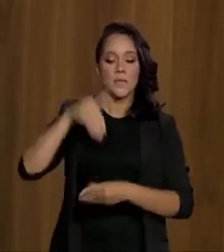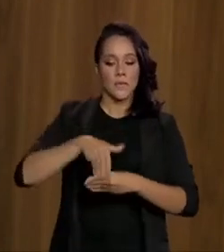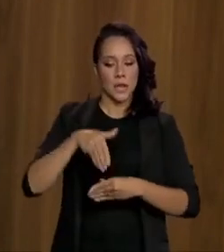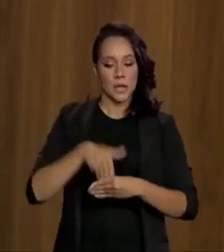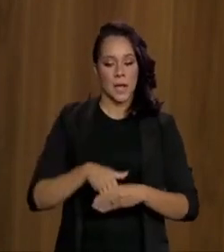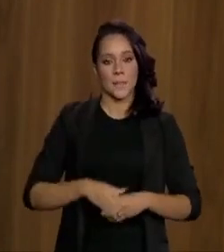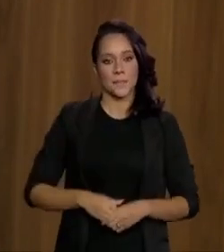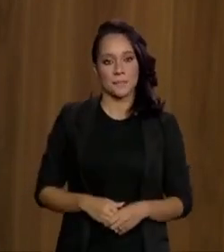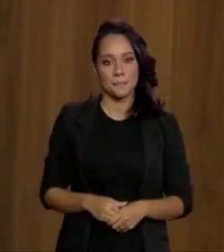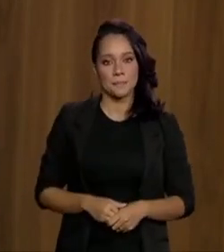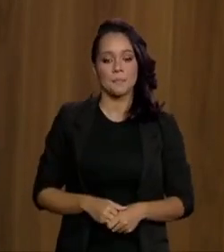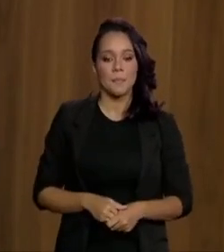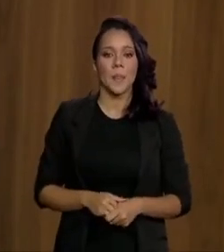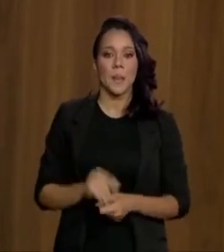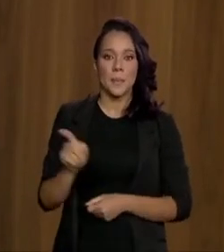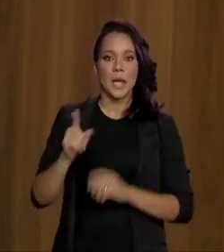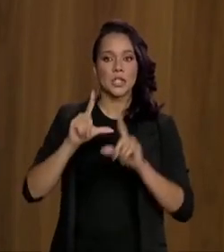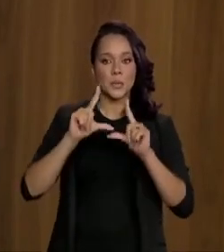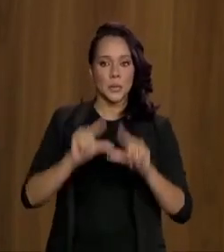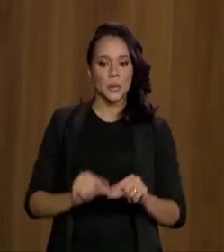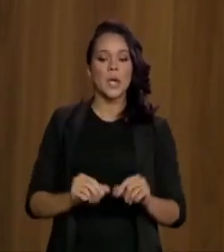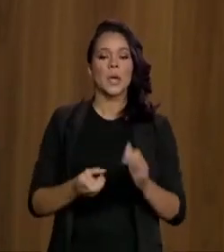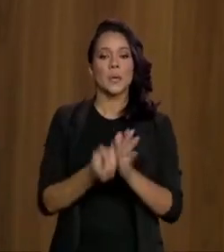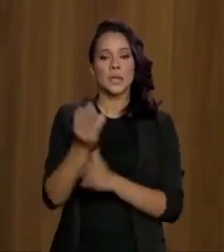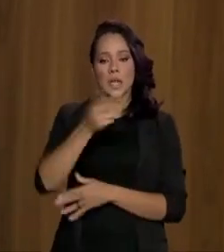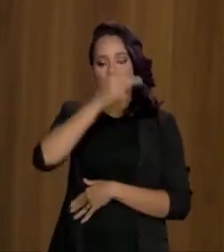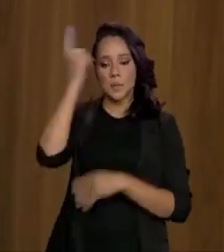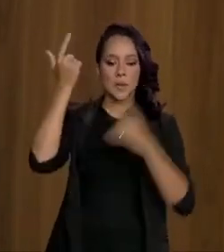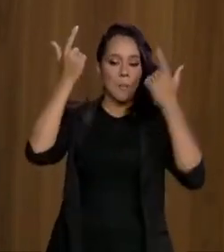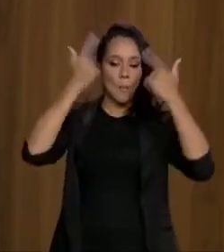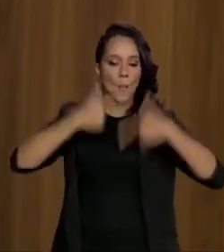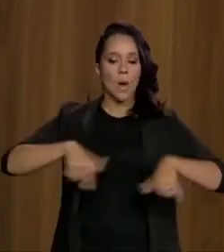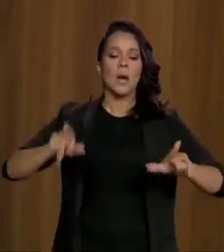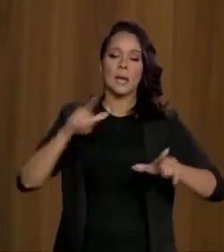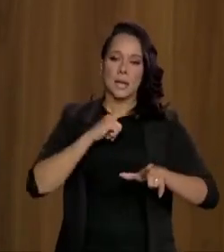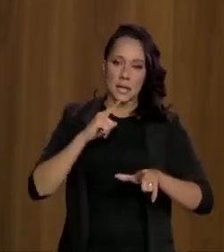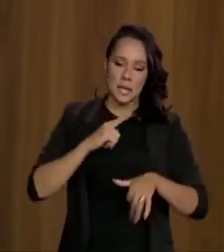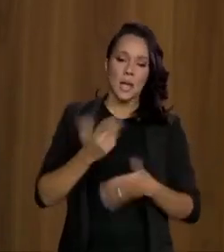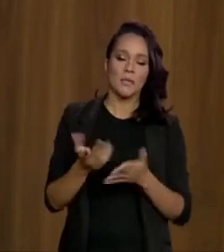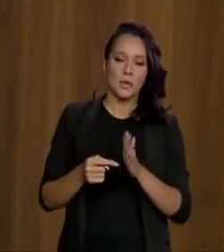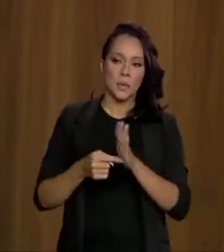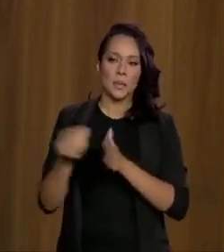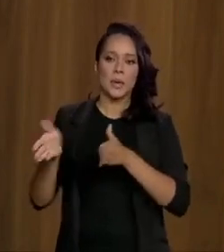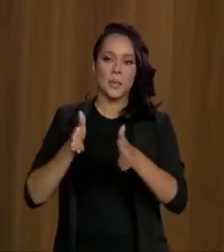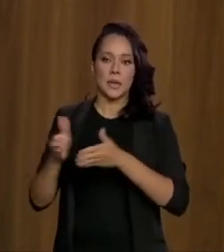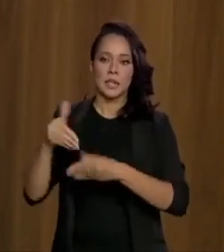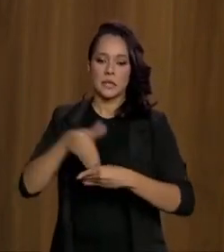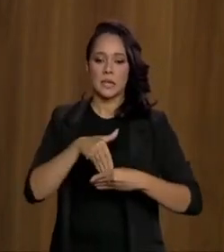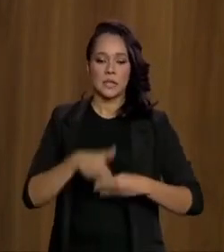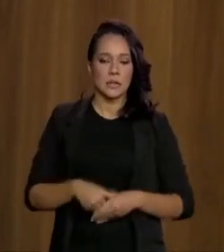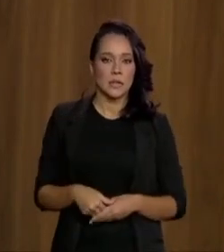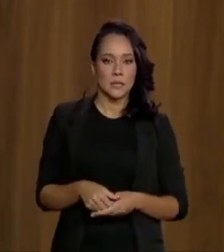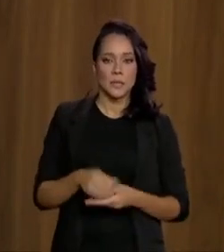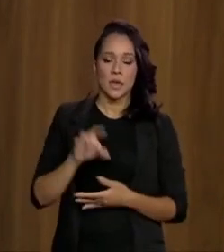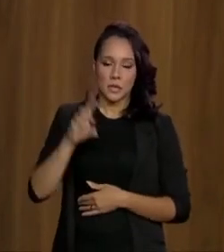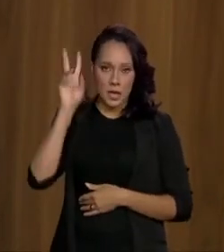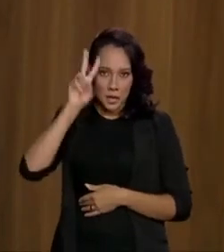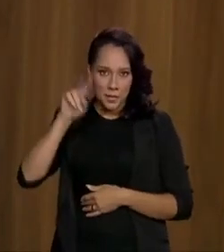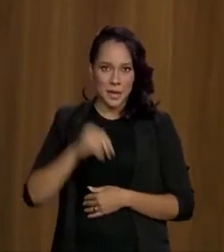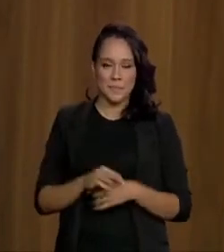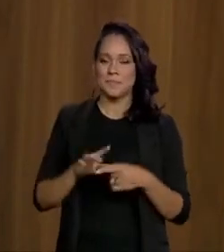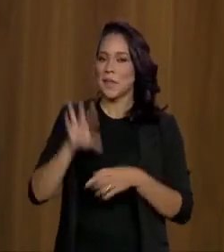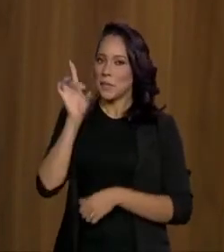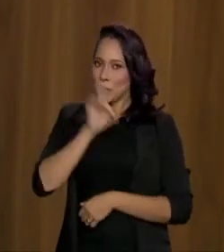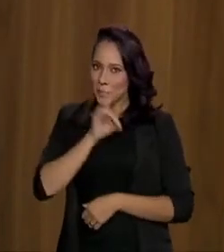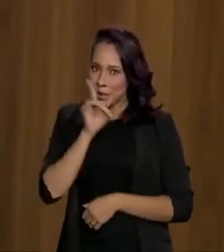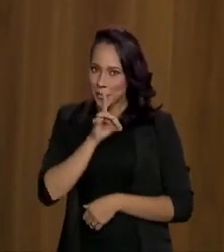às urnas, de fato, para reduzir aí essa abstenção que a gente teve no primeiro turno. Vamos só lembrar, então, no